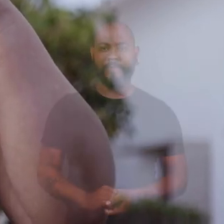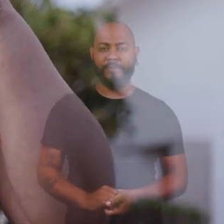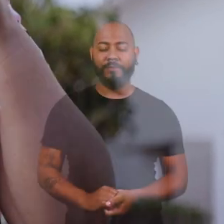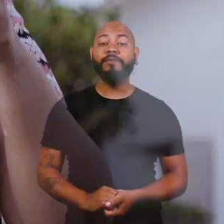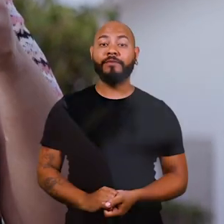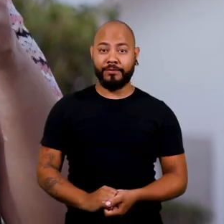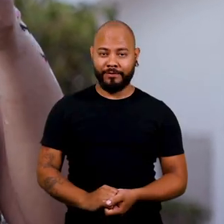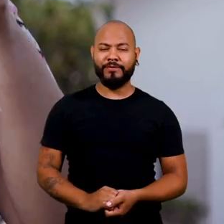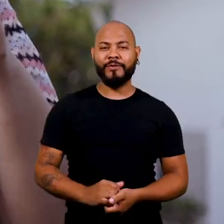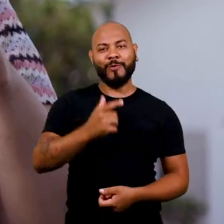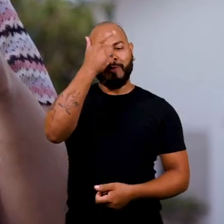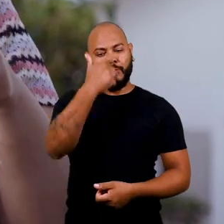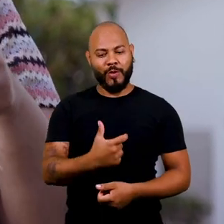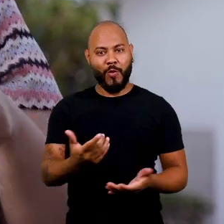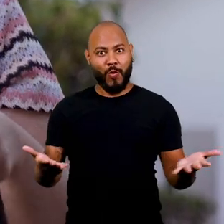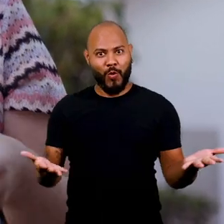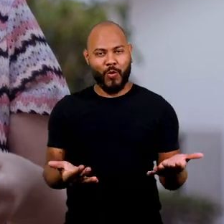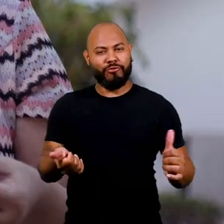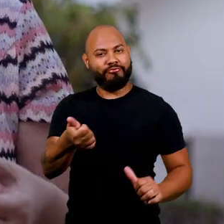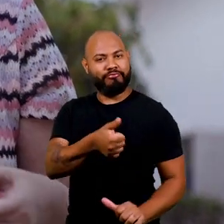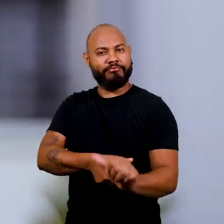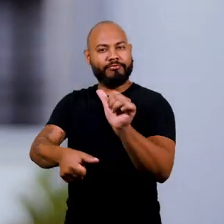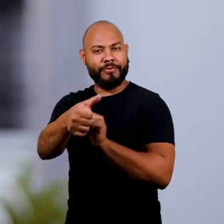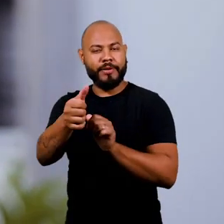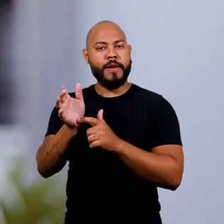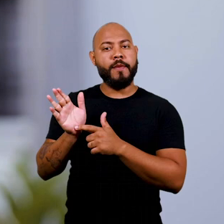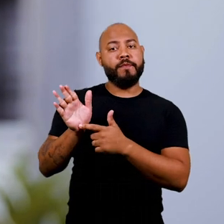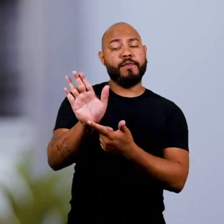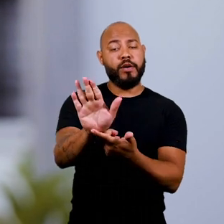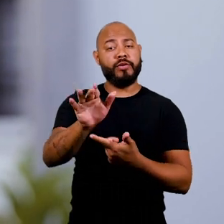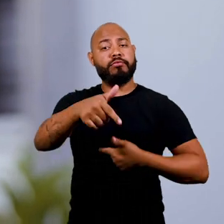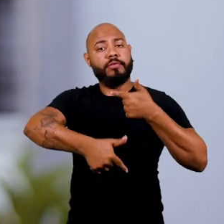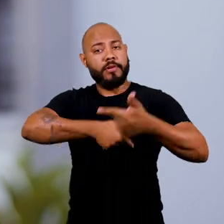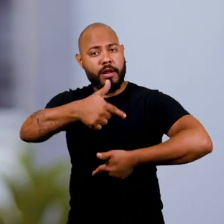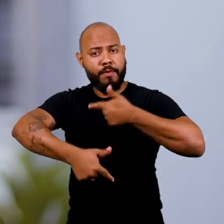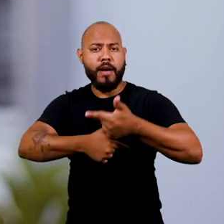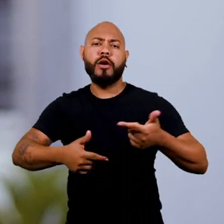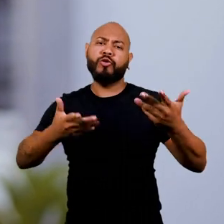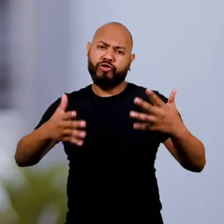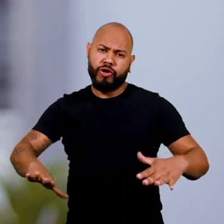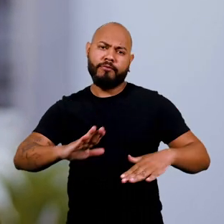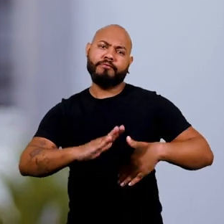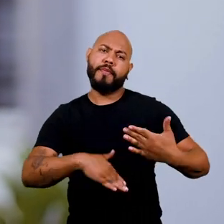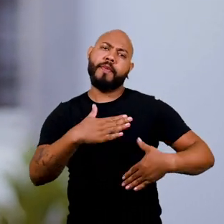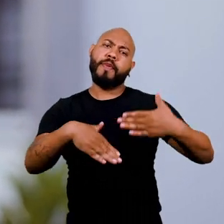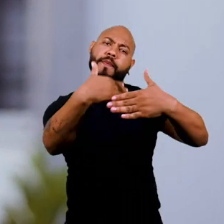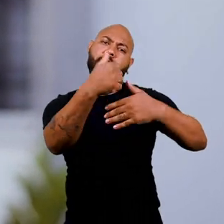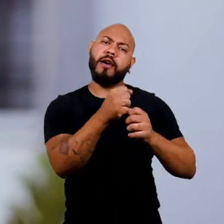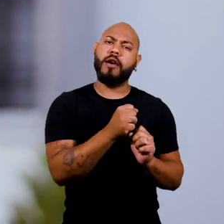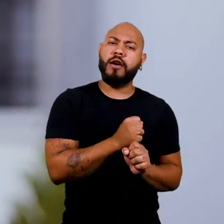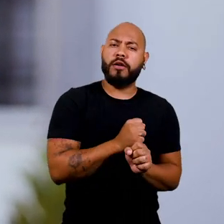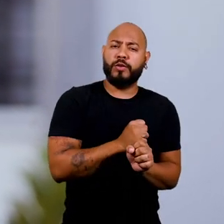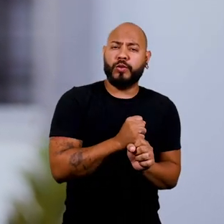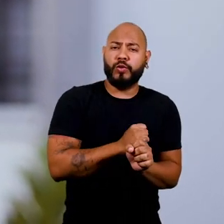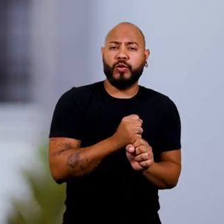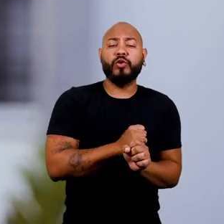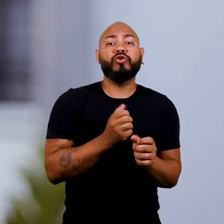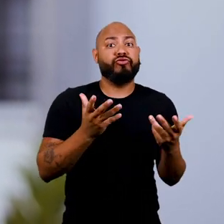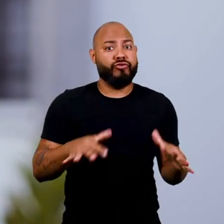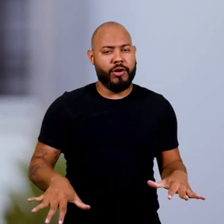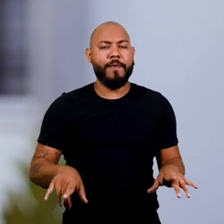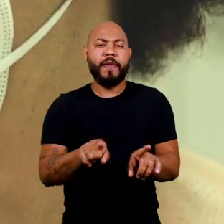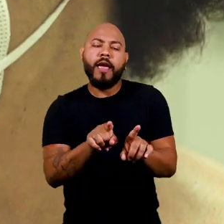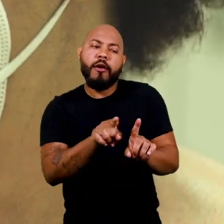A pessoa que eu me transformei, ela é reflexo do trabalho que eu desenvolvi ao longo dos anos. Eu tenho um cuidado muito especial com